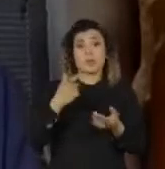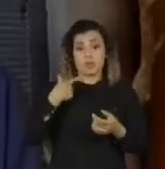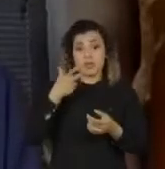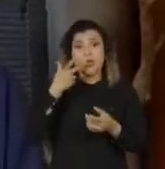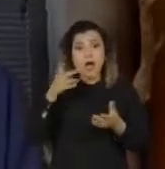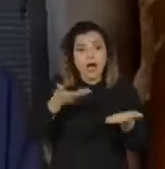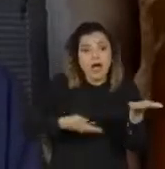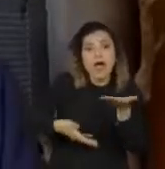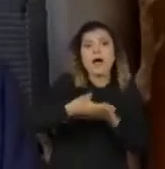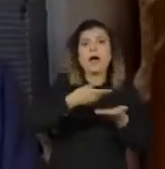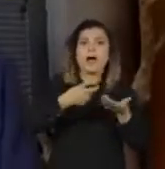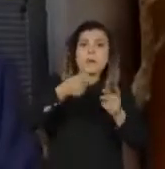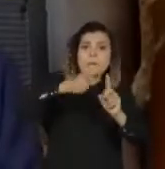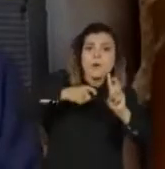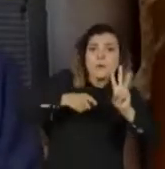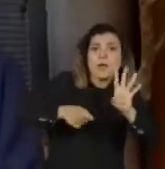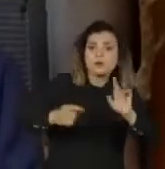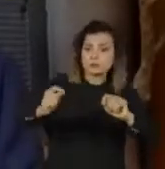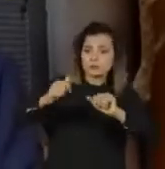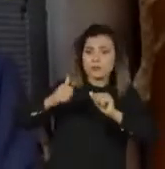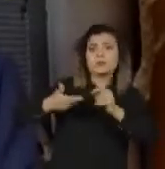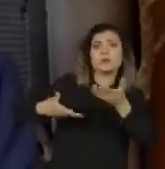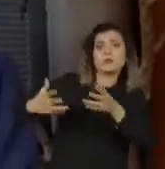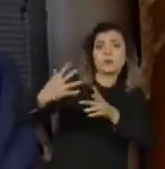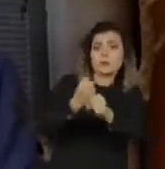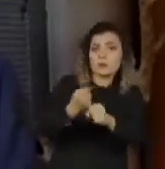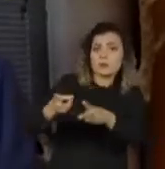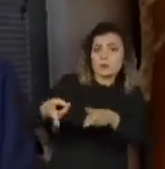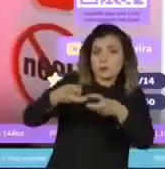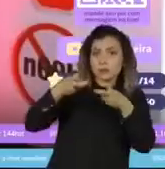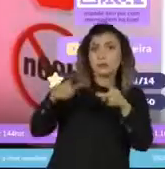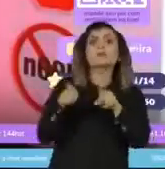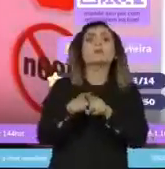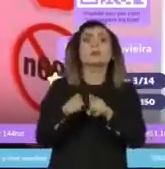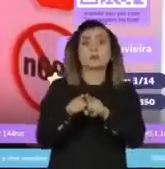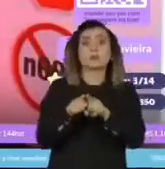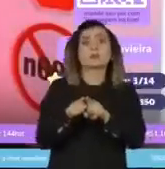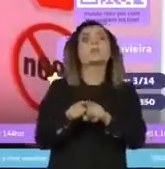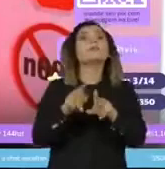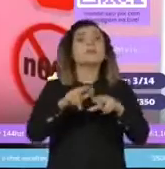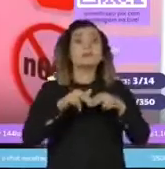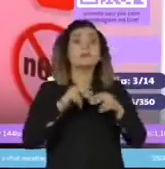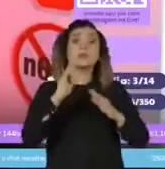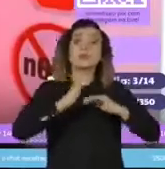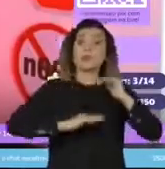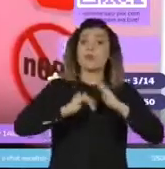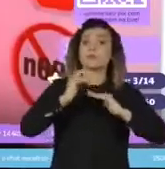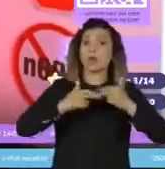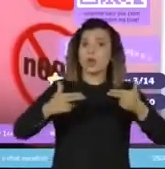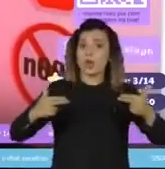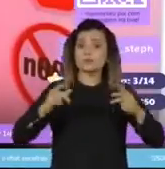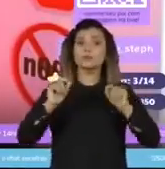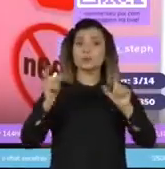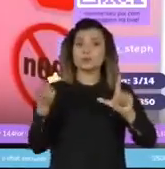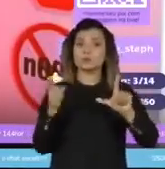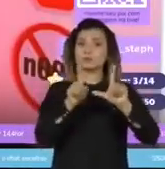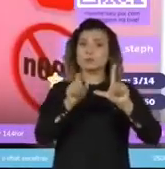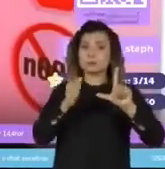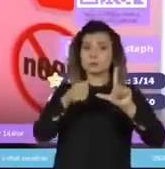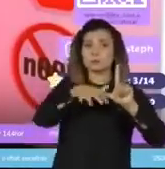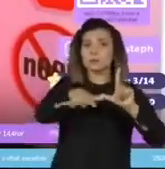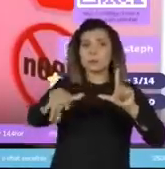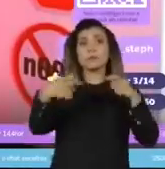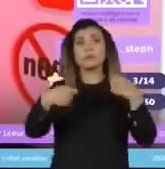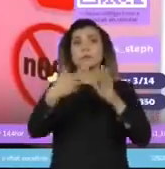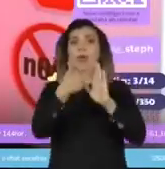enquanto receita mensal e com as suas obrigações também fiscais em dia. Ele diz que os profissionais devem seguir algumas